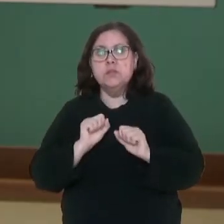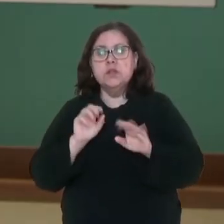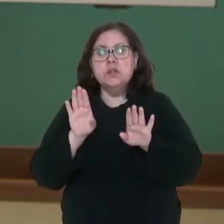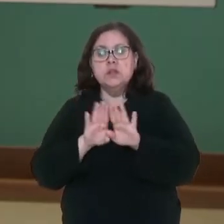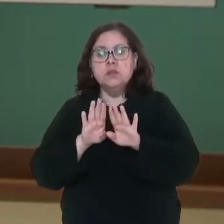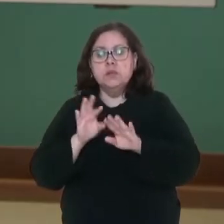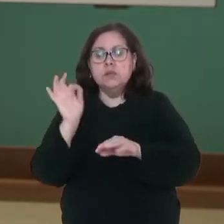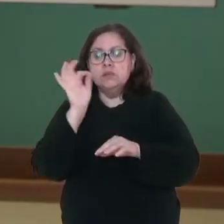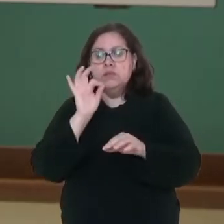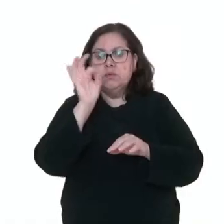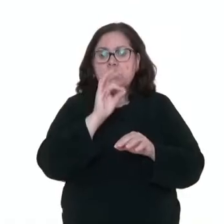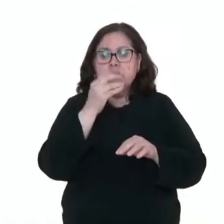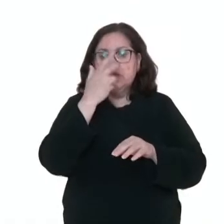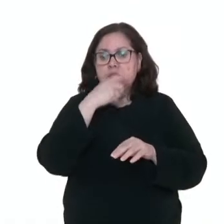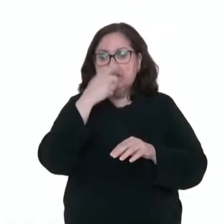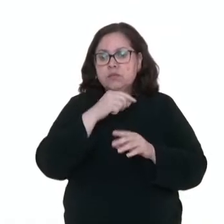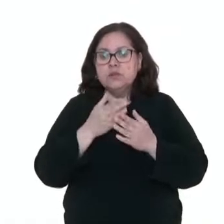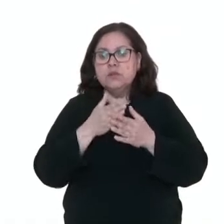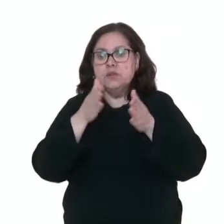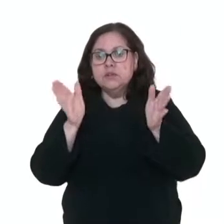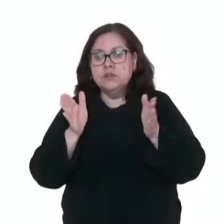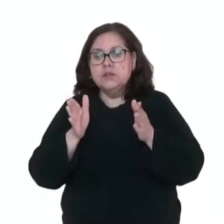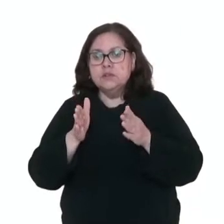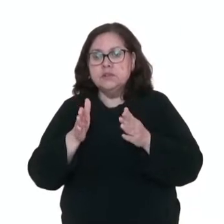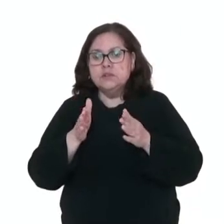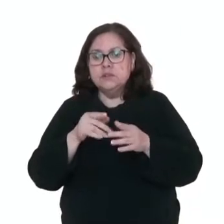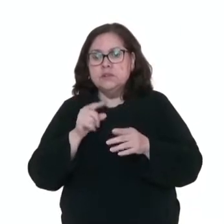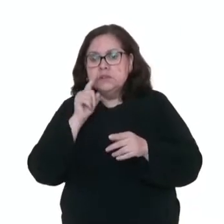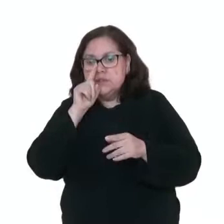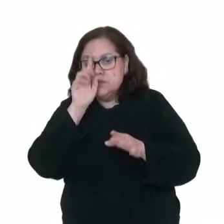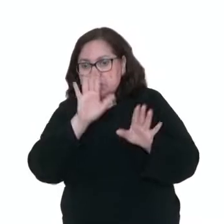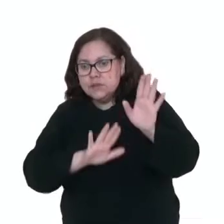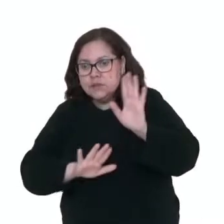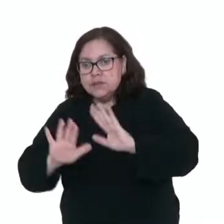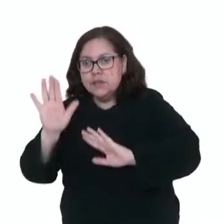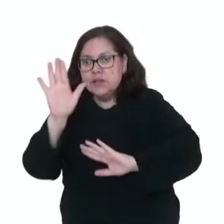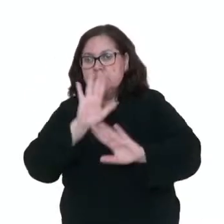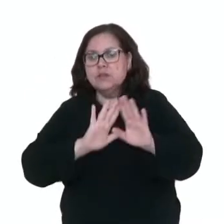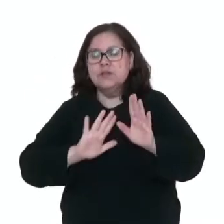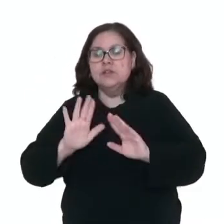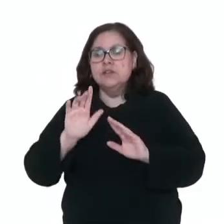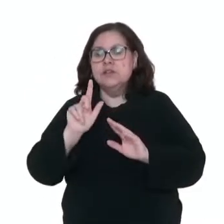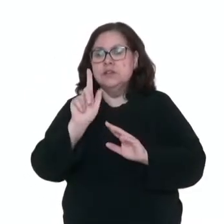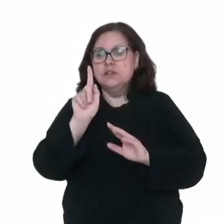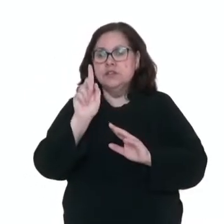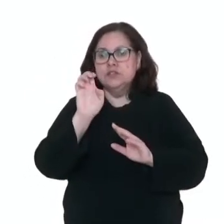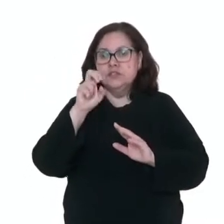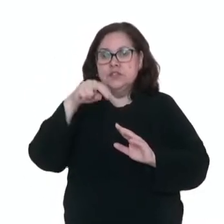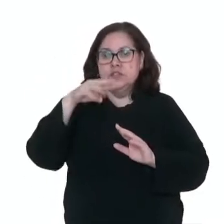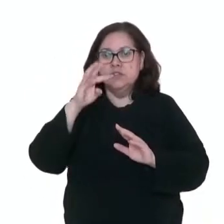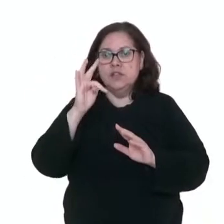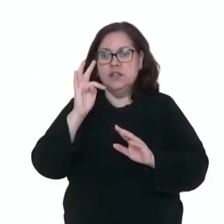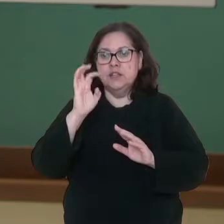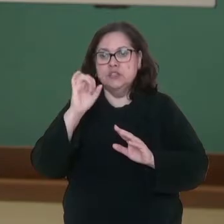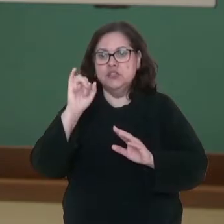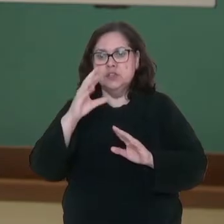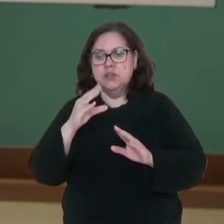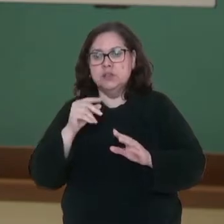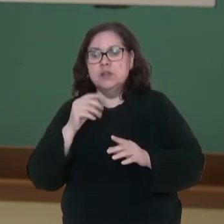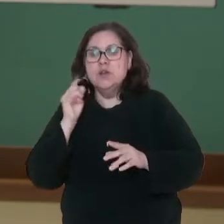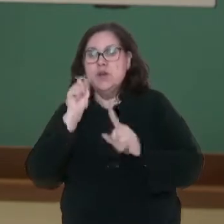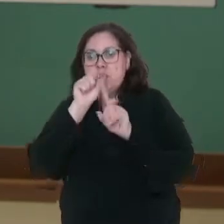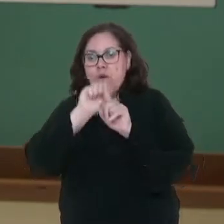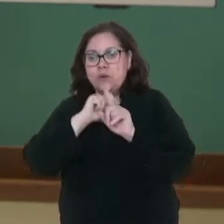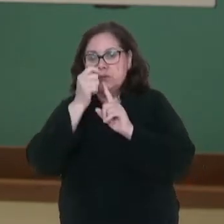mosca da fruta é a arma para desvendar grandes mistérios da questão da genética. Sim, moscas das frutas gostam de